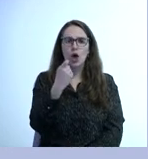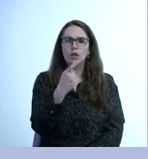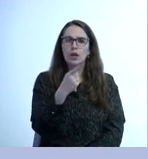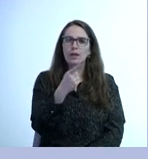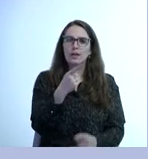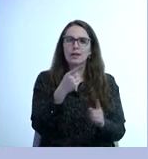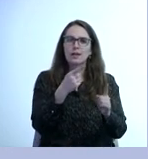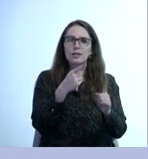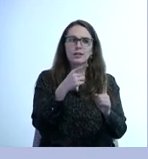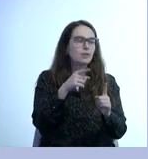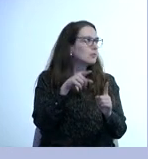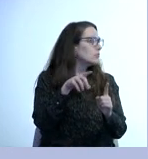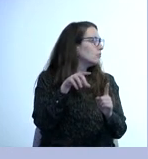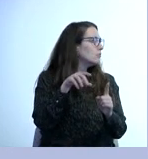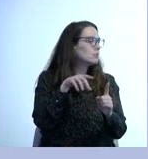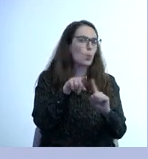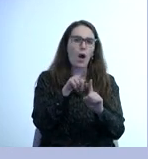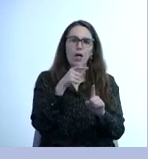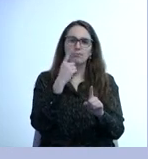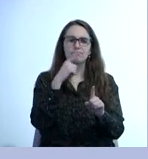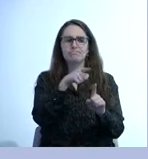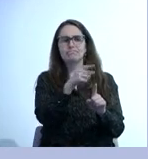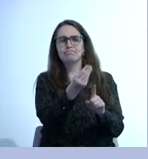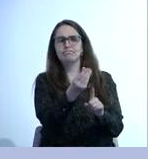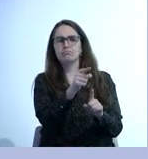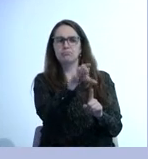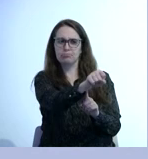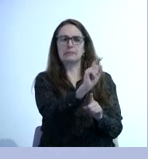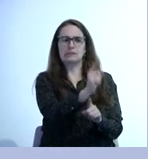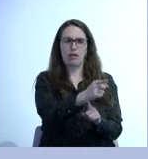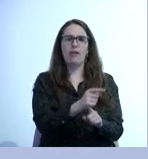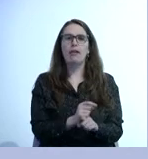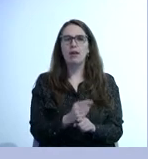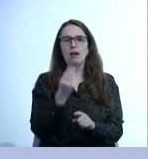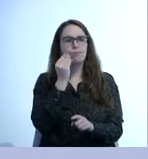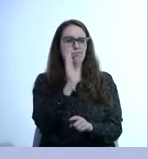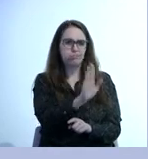reconhece. Esta é de João Luís. E, contudo,